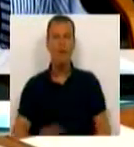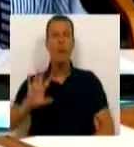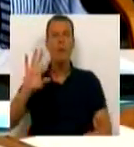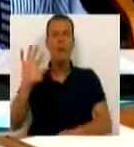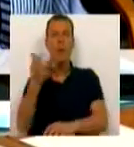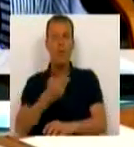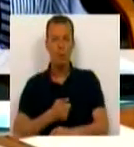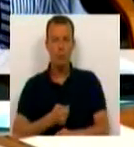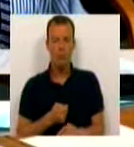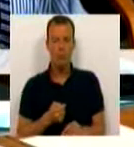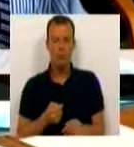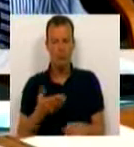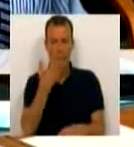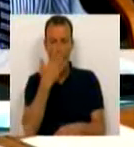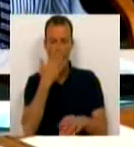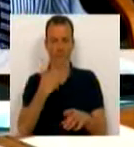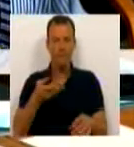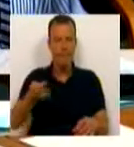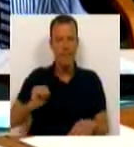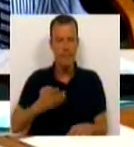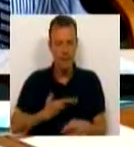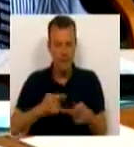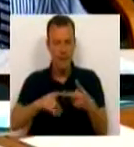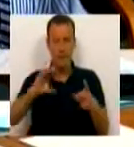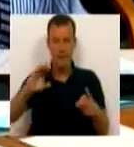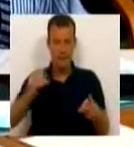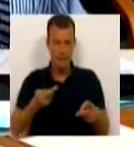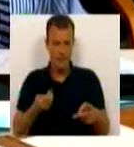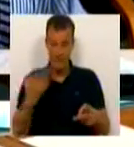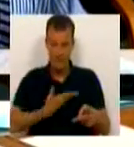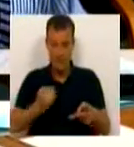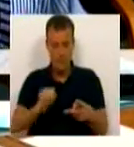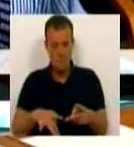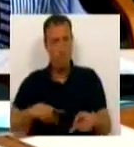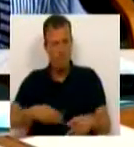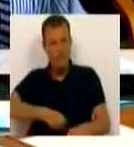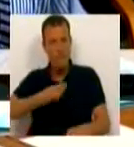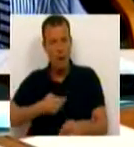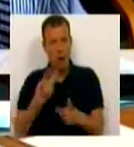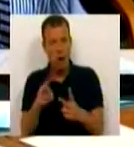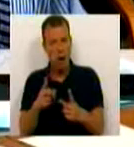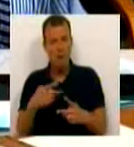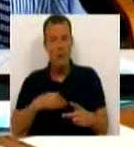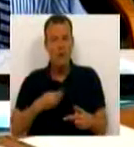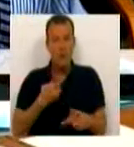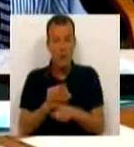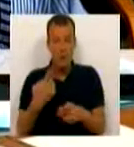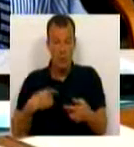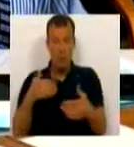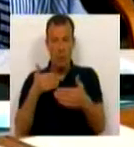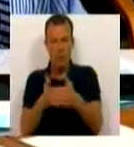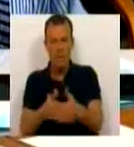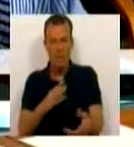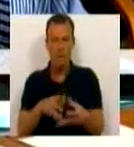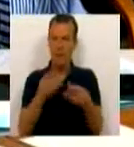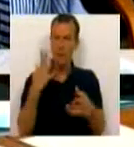para quando, e parece que o PSD e o CDS, também o CDS ficou muito preocupado, porque num processo que está em curso, que está a ser resolvido, e se